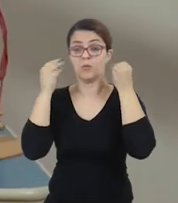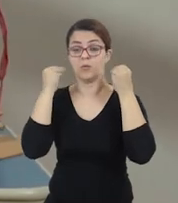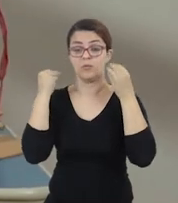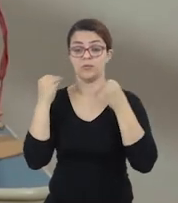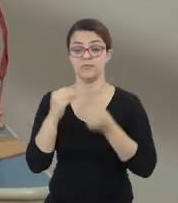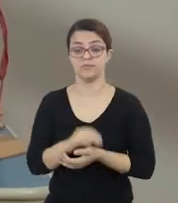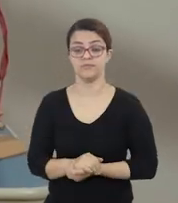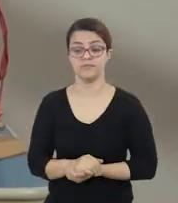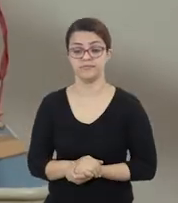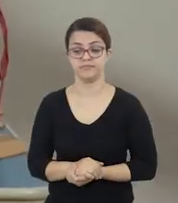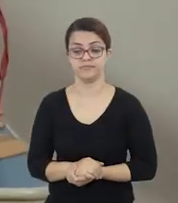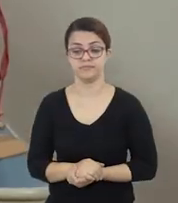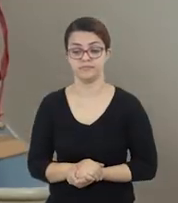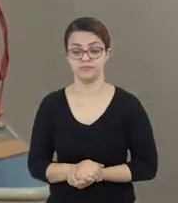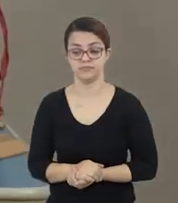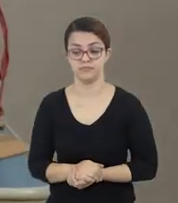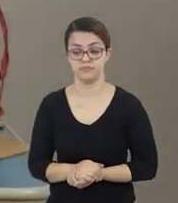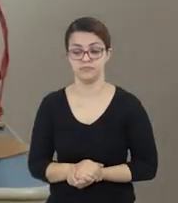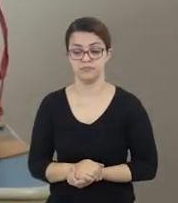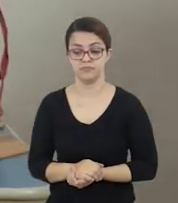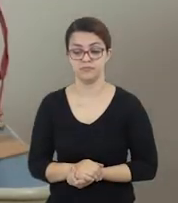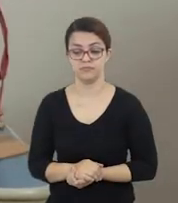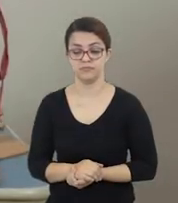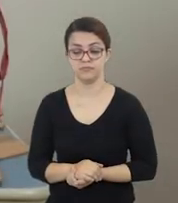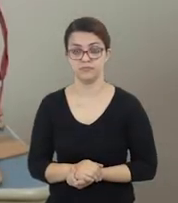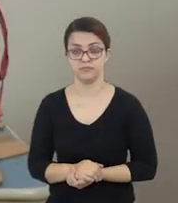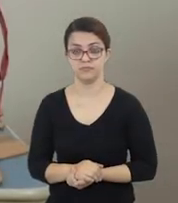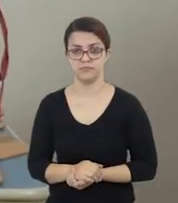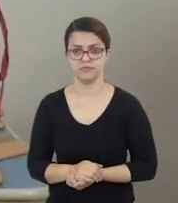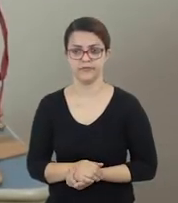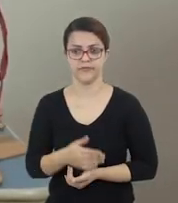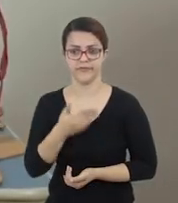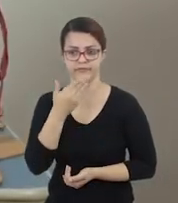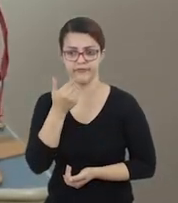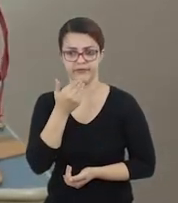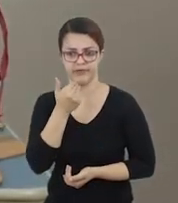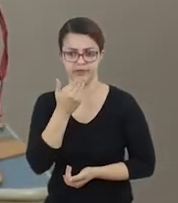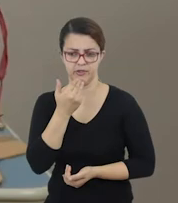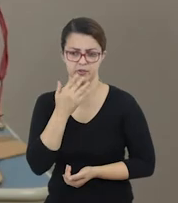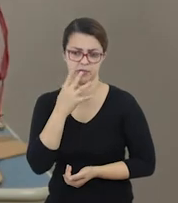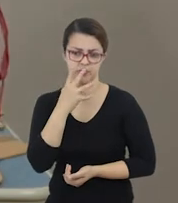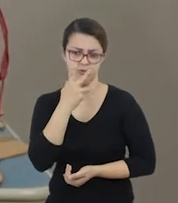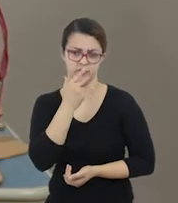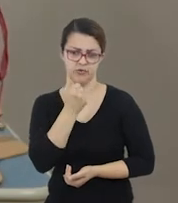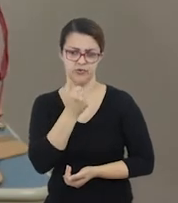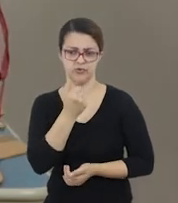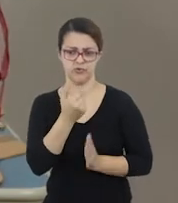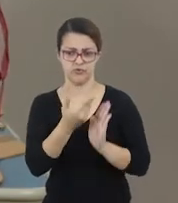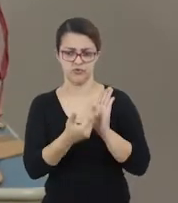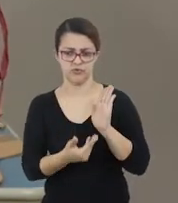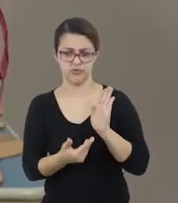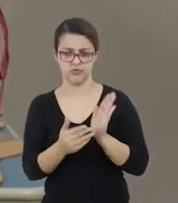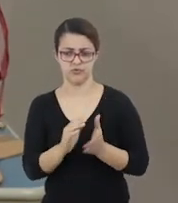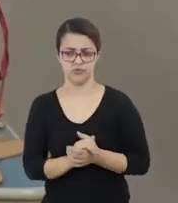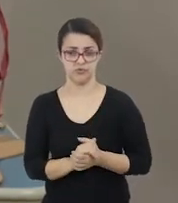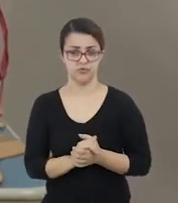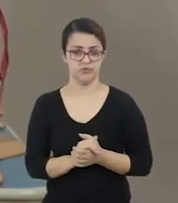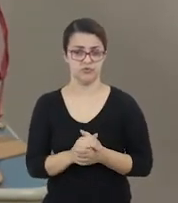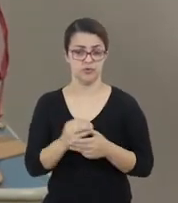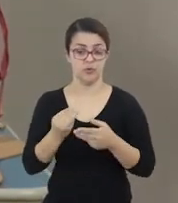tá o nosso exemplar de bicho preguiça, tá? Esse daqui é bem fácil, olha que bonitinho que ele fica. E com